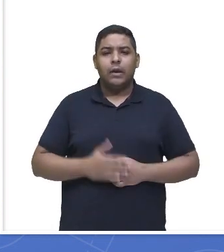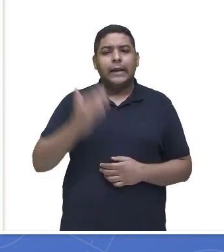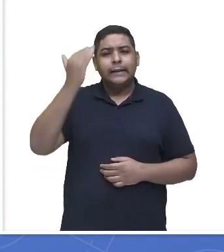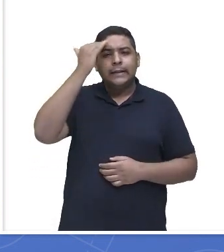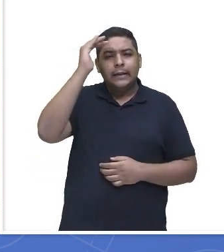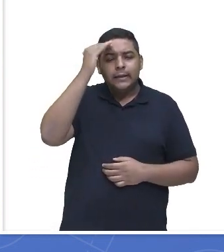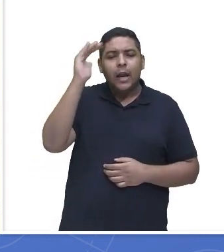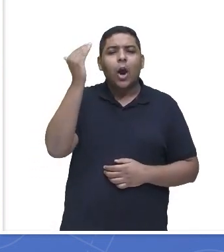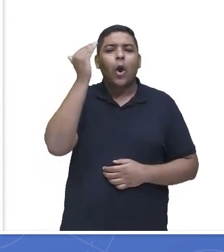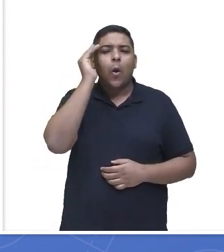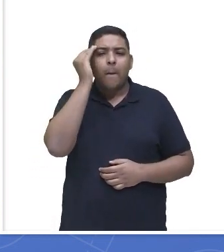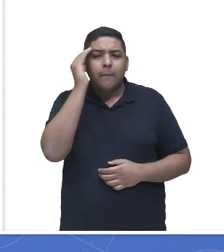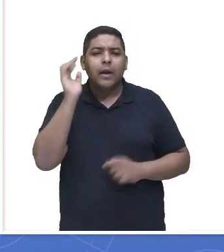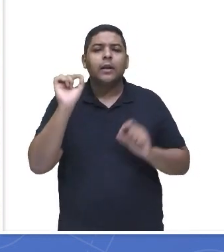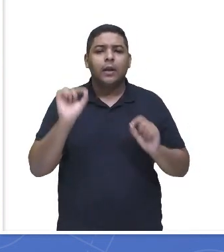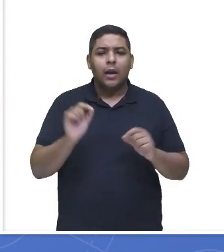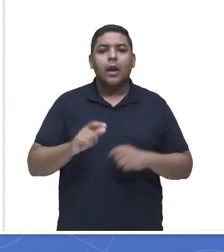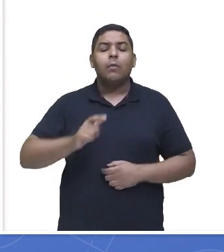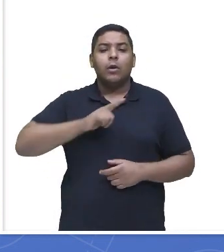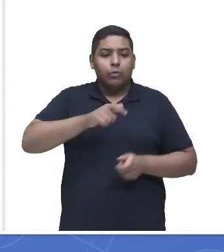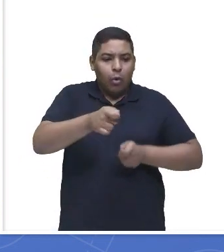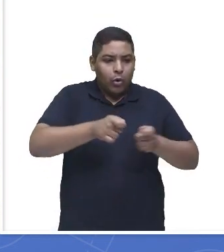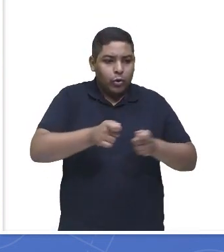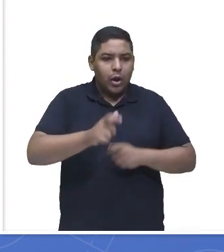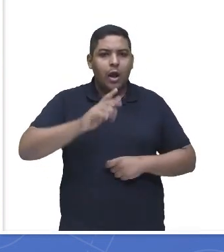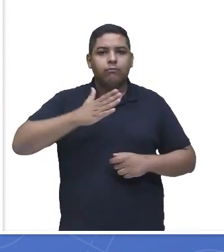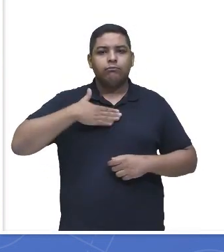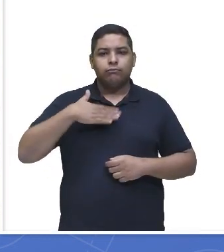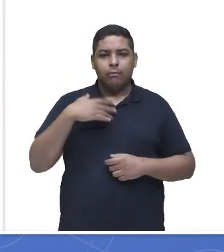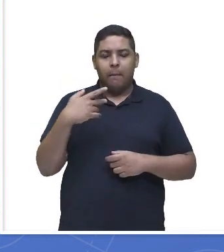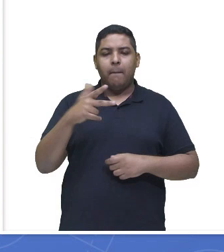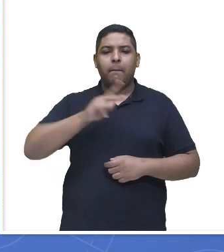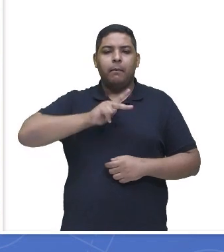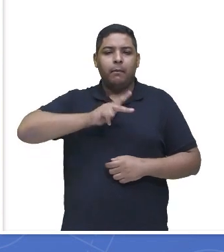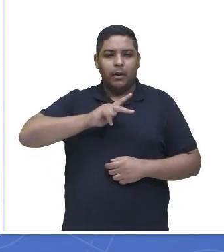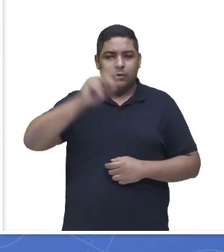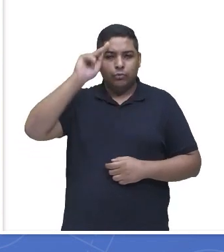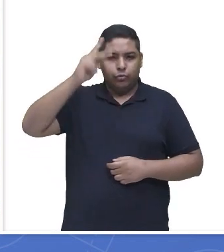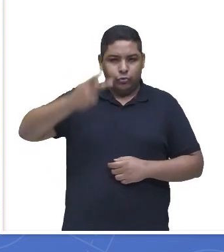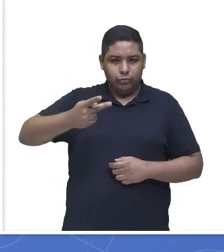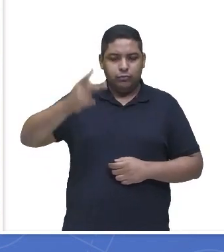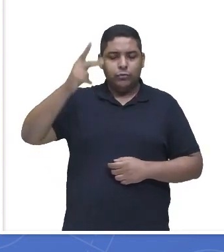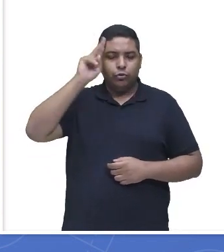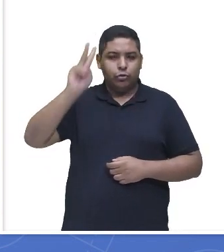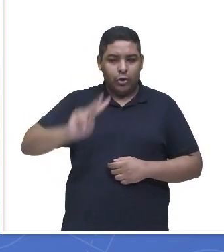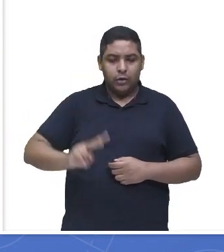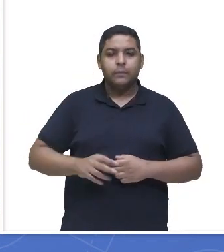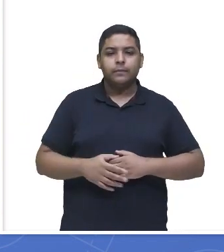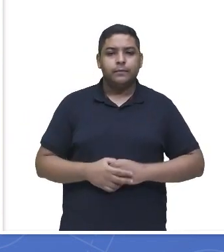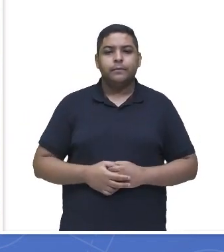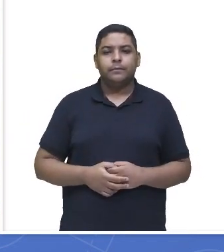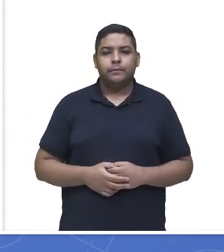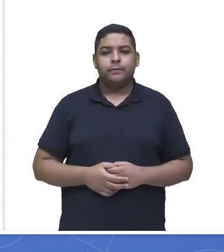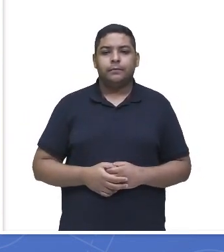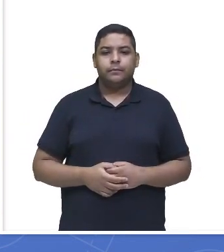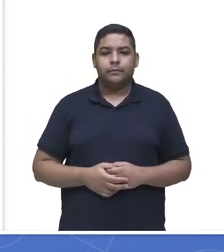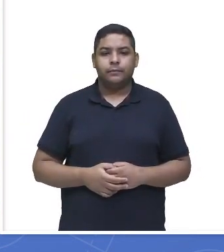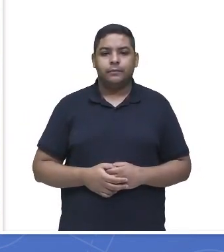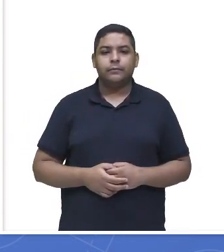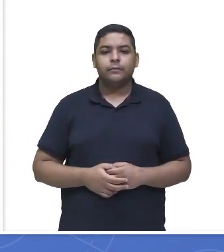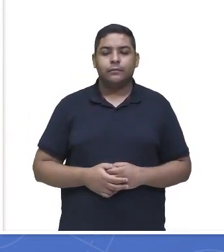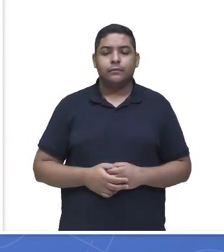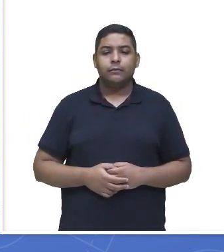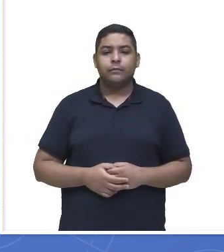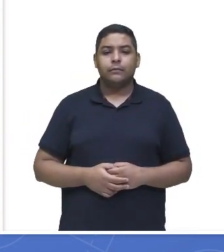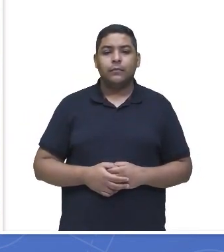ser gerentes da nossa própria história, perfeito? O Murilo diz para nós, as pessoas começam a pensar e expandir um pensamento moderno.